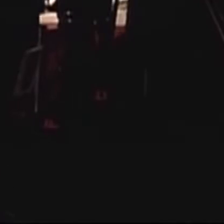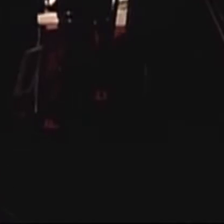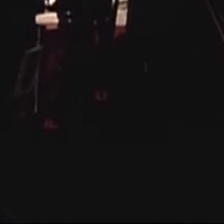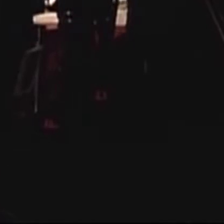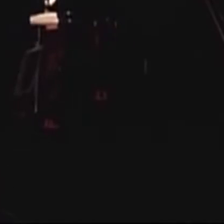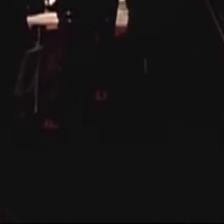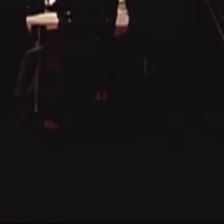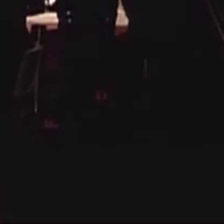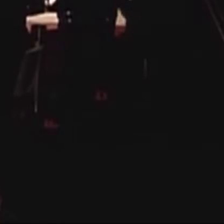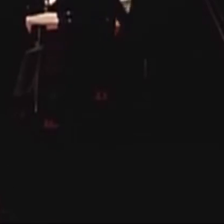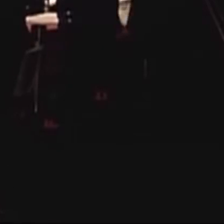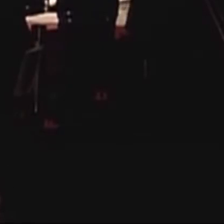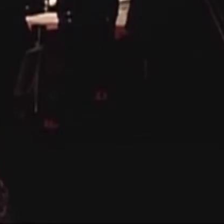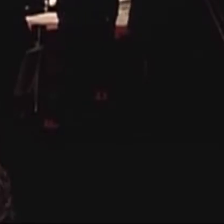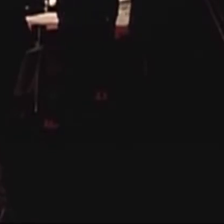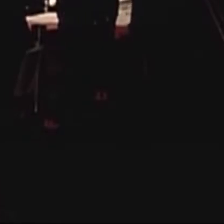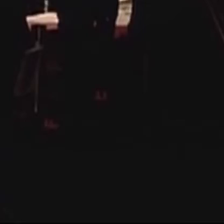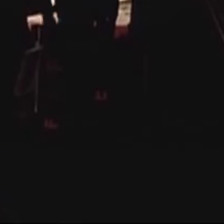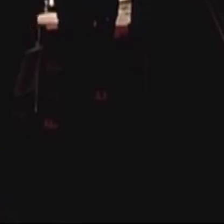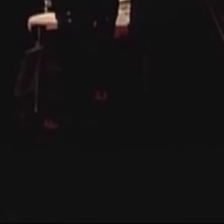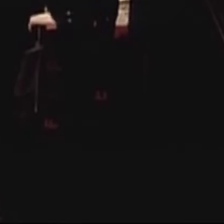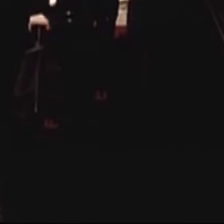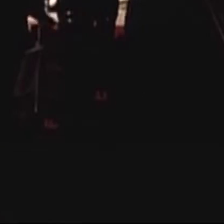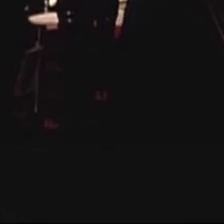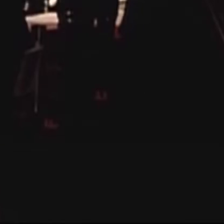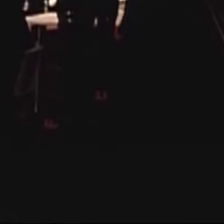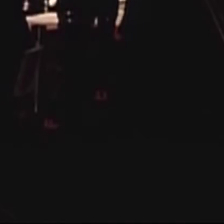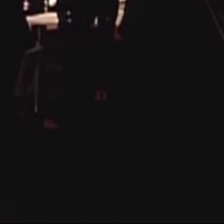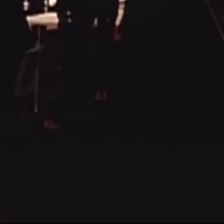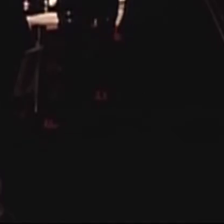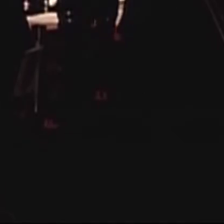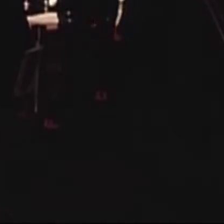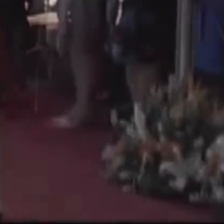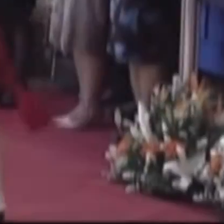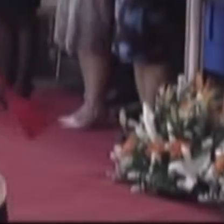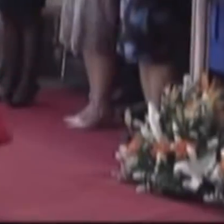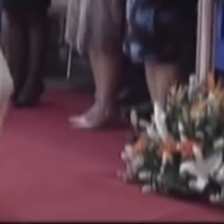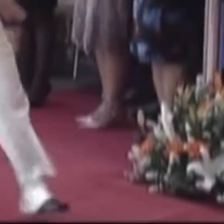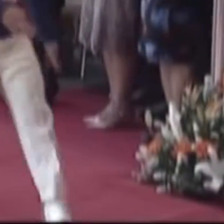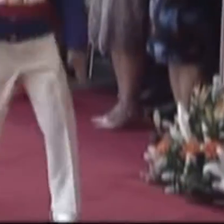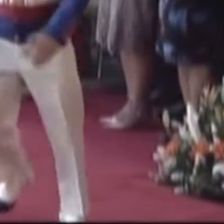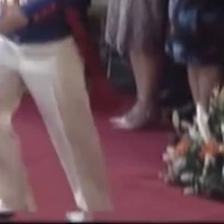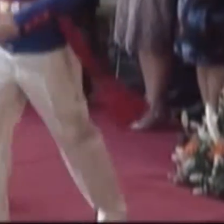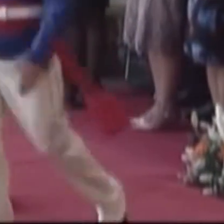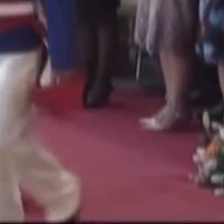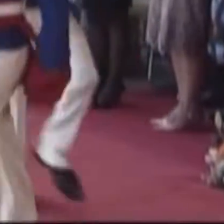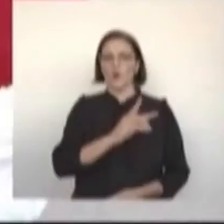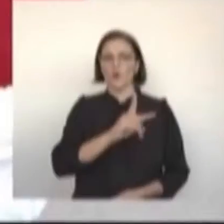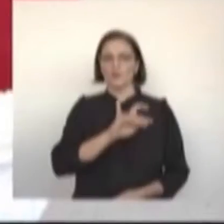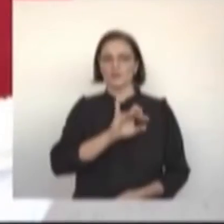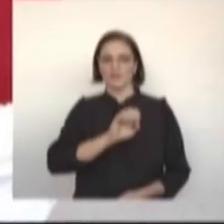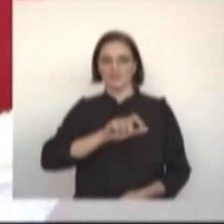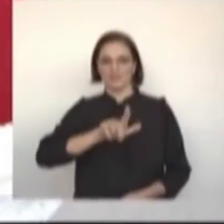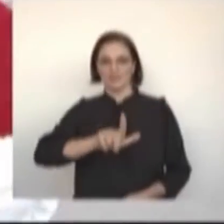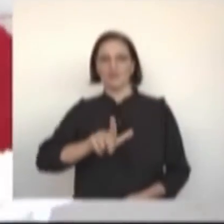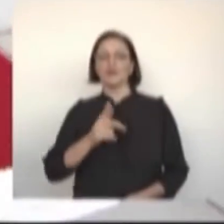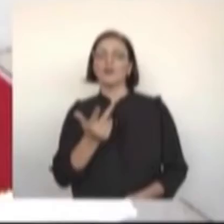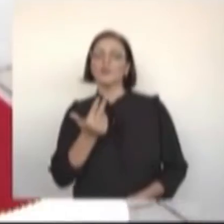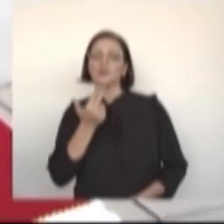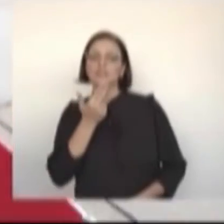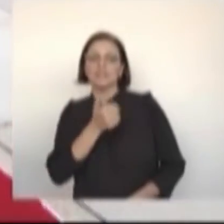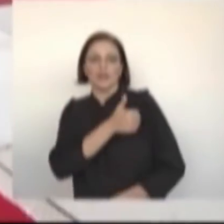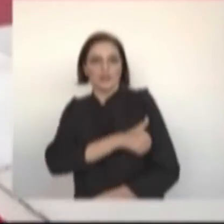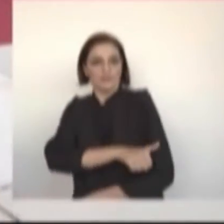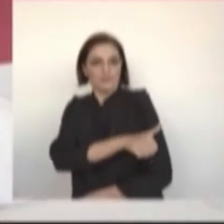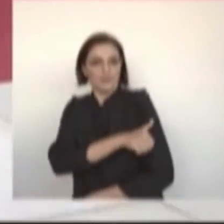se destaca no exercício da profissão, serve de exemplo para a sociedade ou, de algum modo, contribui aí para o engrandecimento do Brasil.